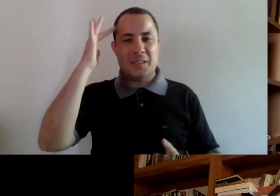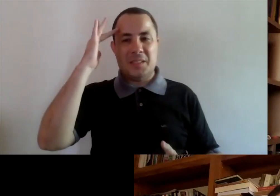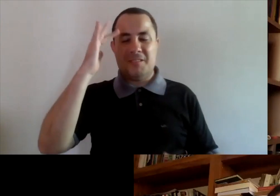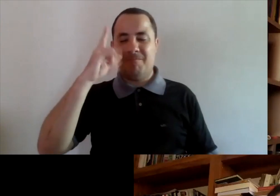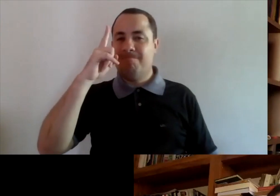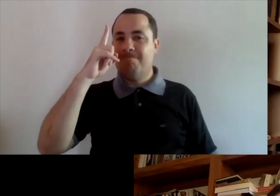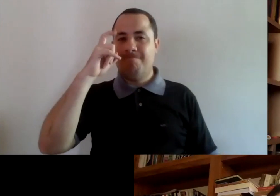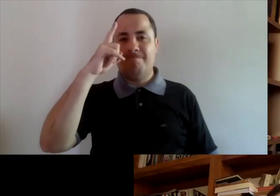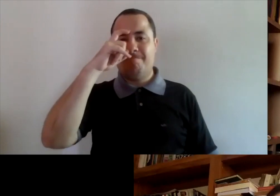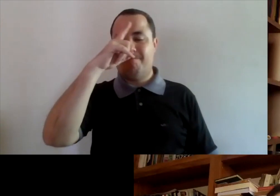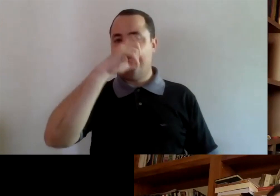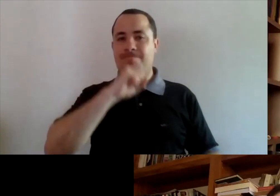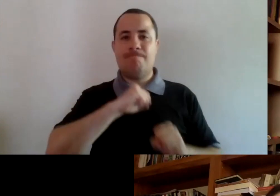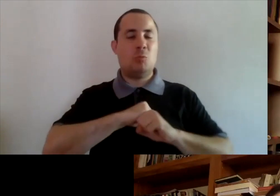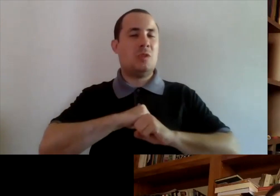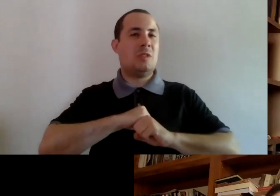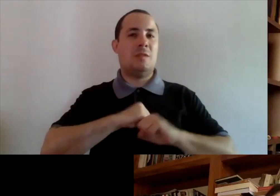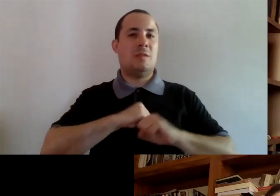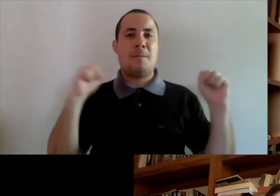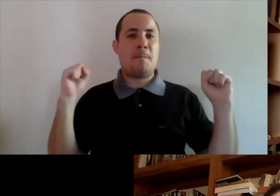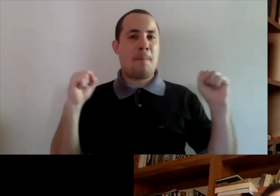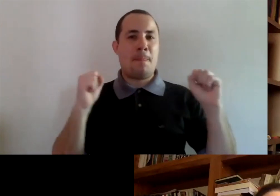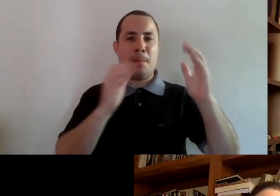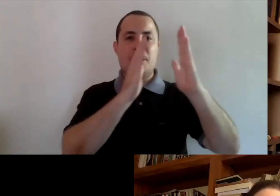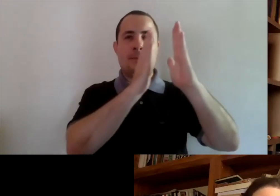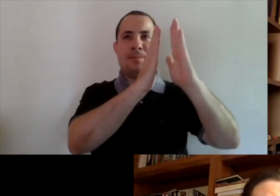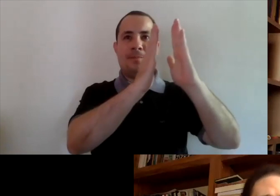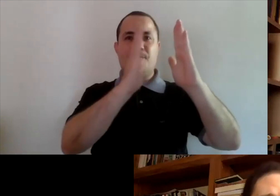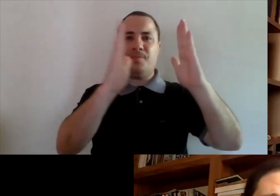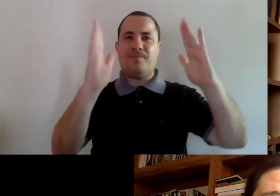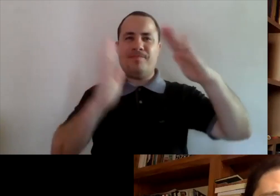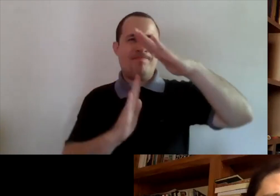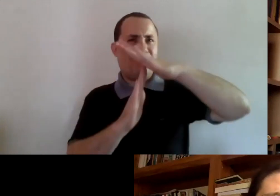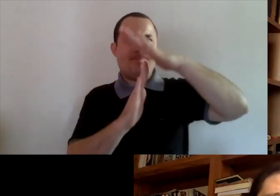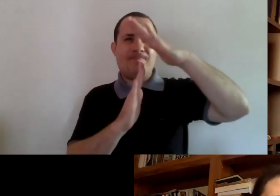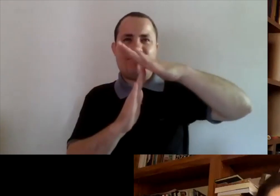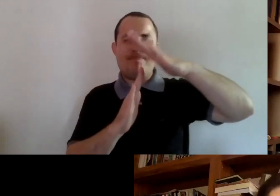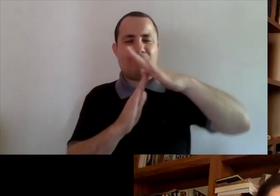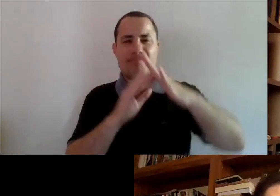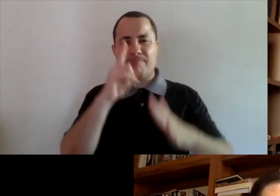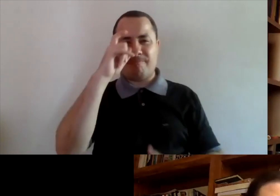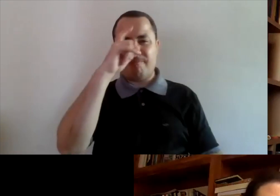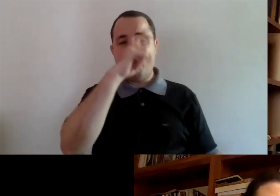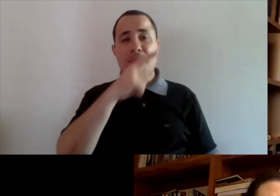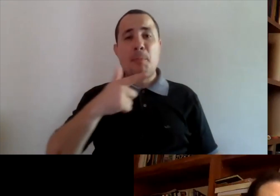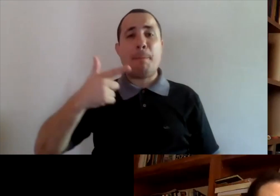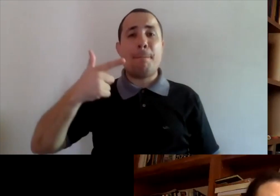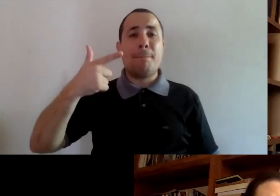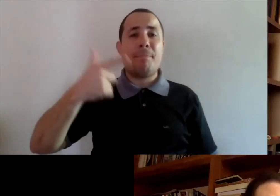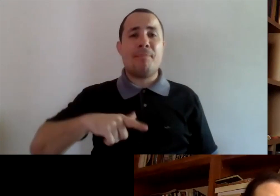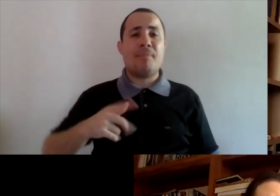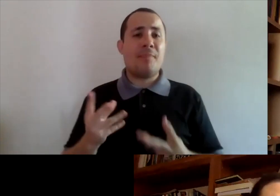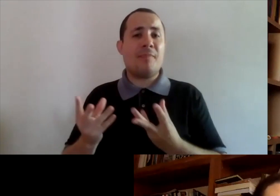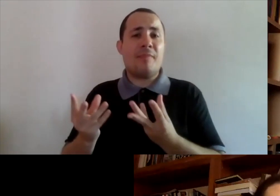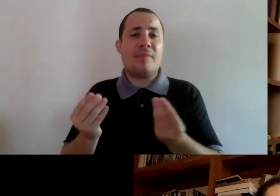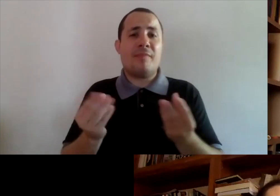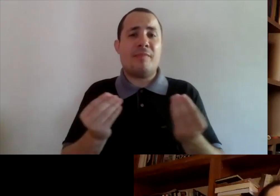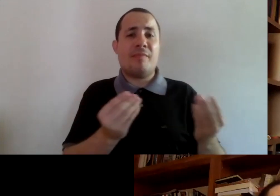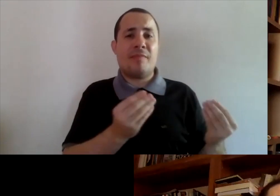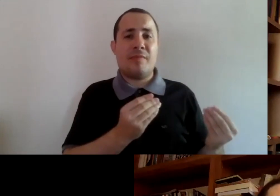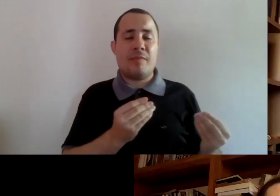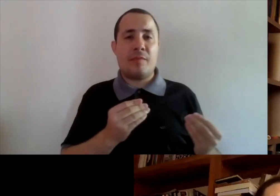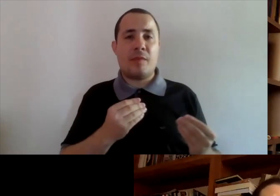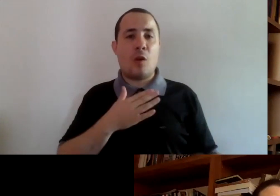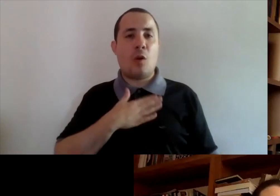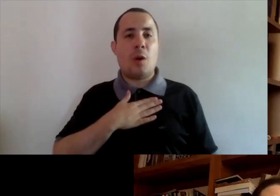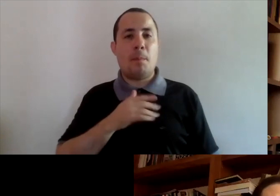existe entre o acervo e as limitações do acervo de qualquer biblioteca e um movimento exuberante. Tenho usado essa palavra para